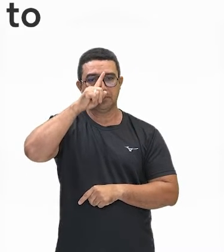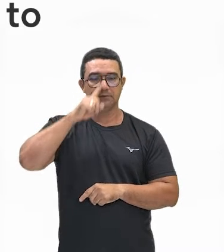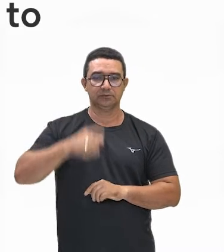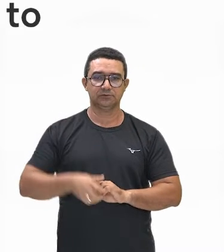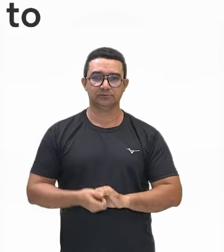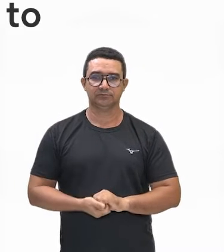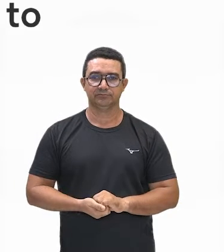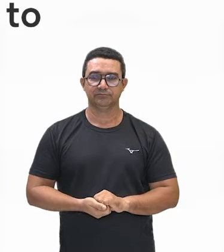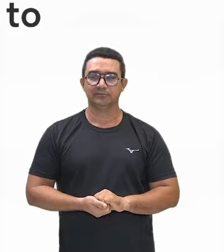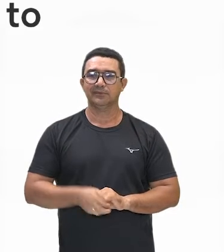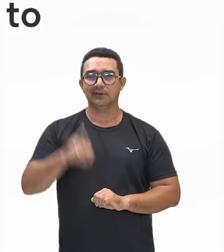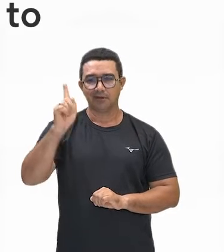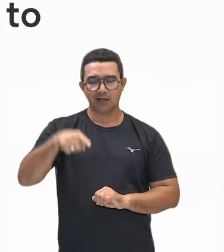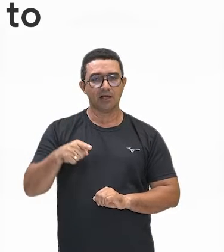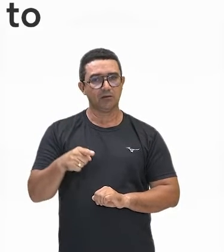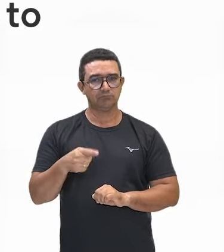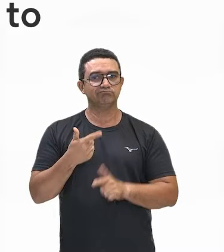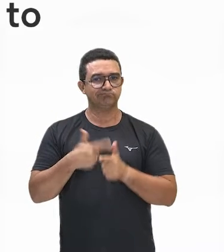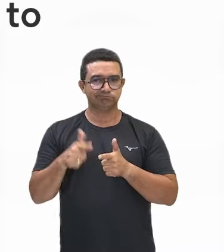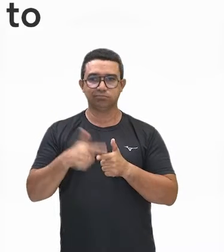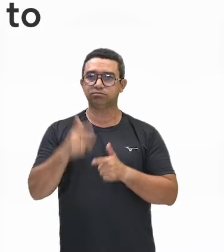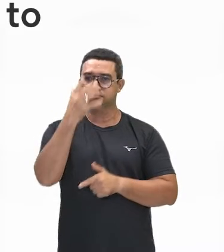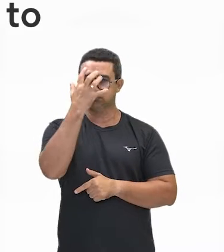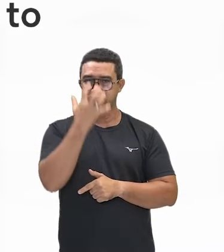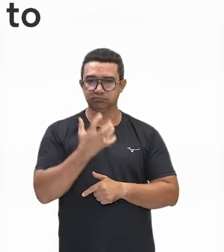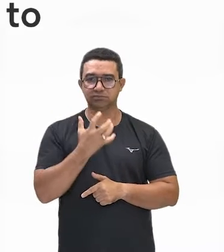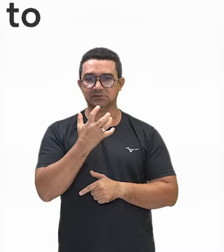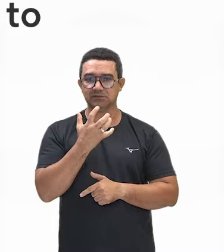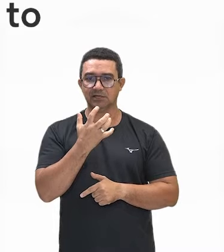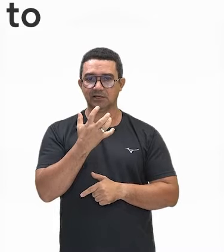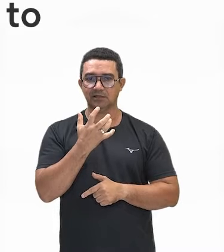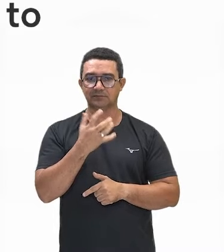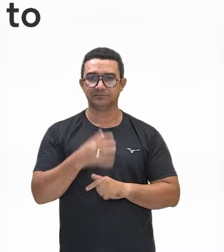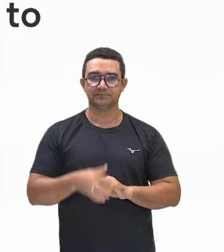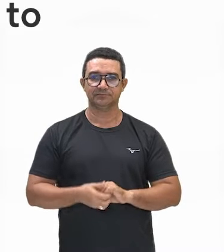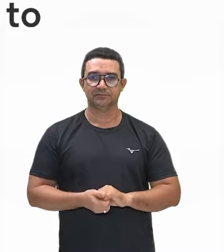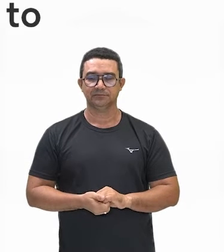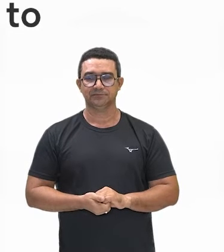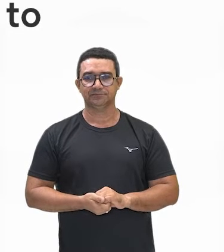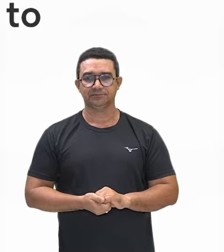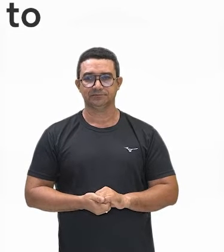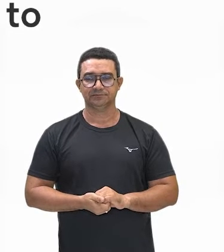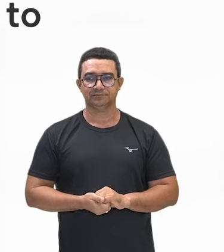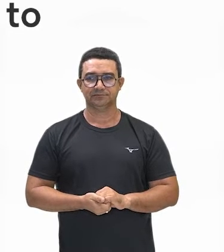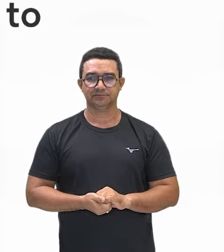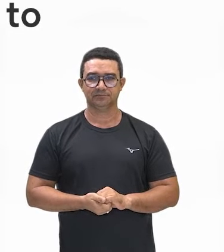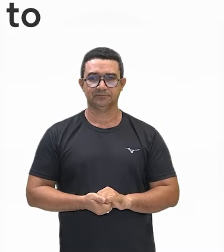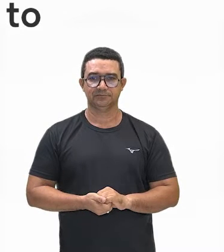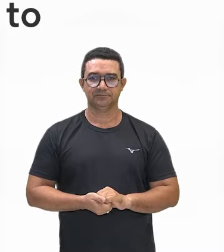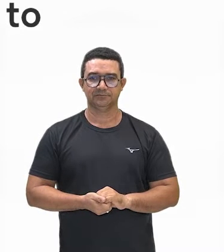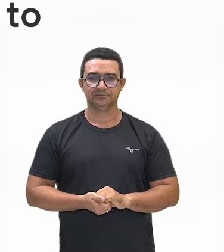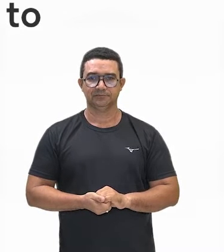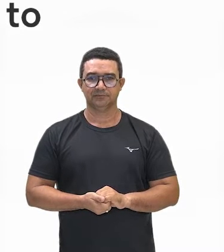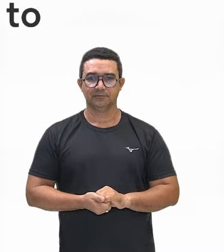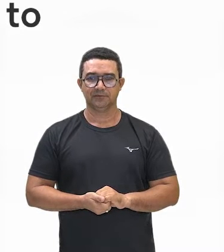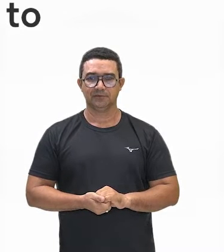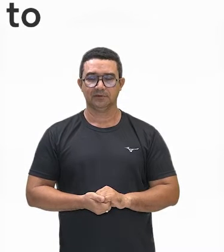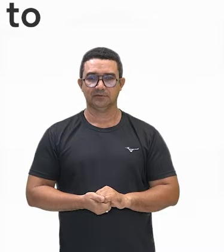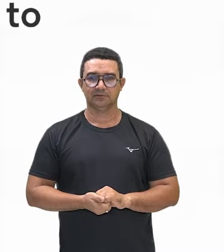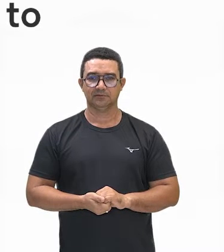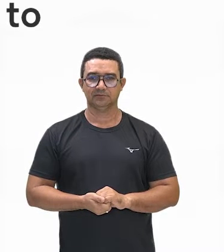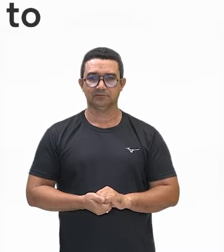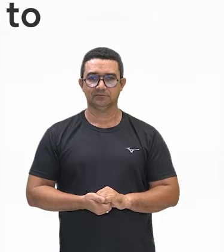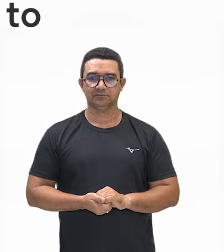to vaccinations endangers the population. E aí coloca, né, uma resistência, né, na cabeça